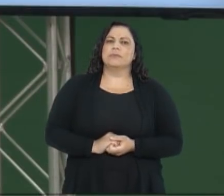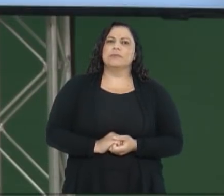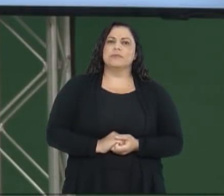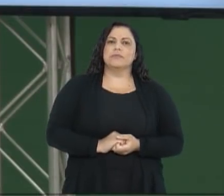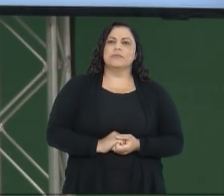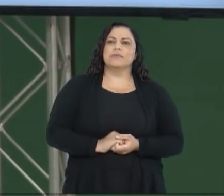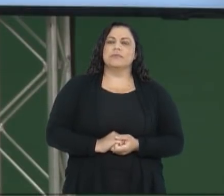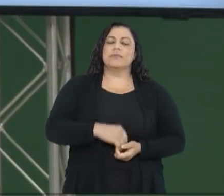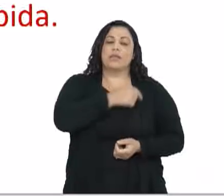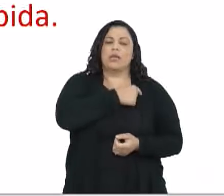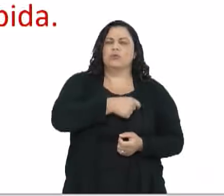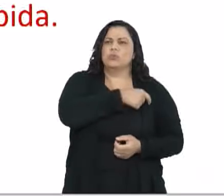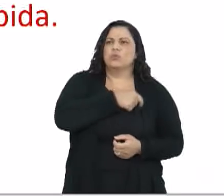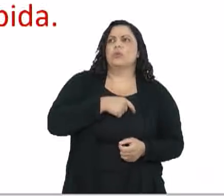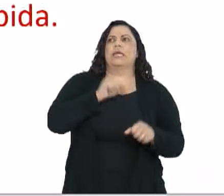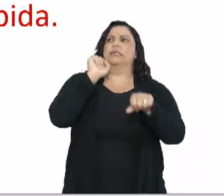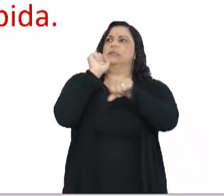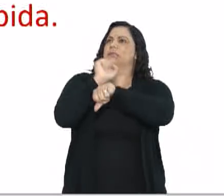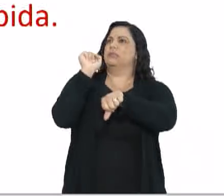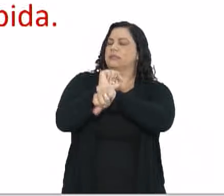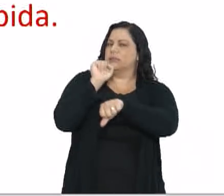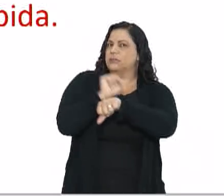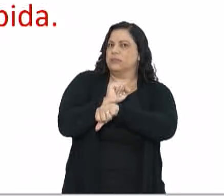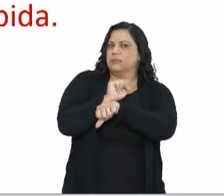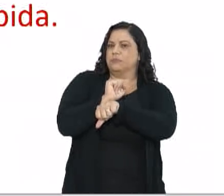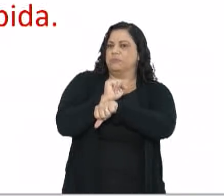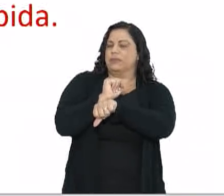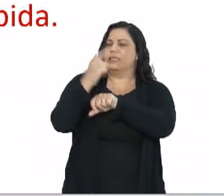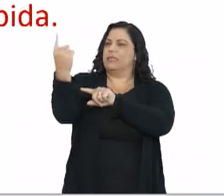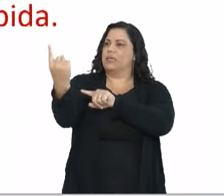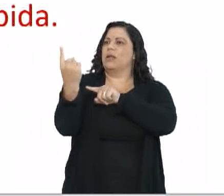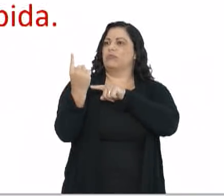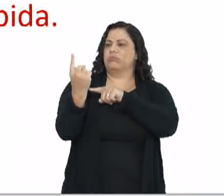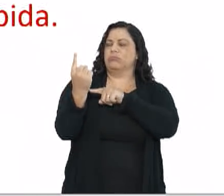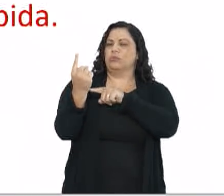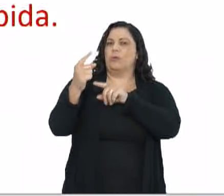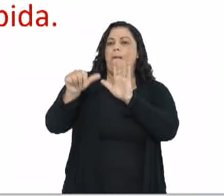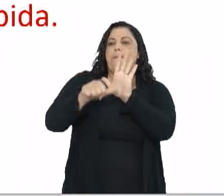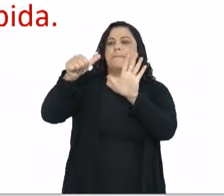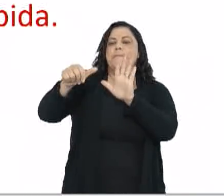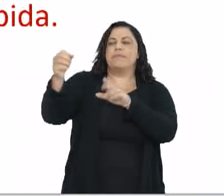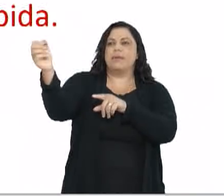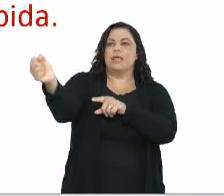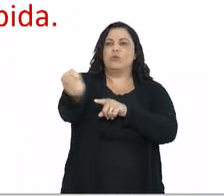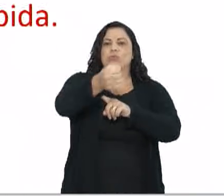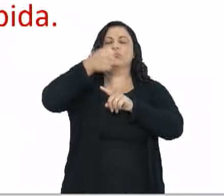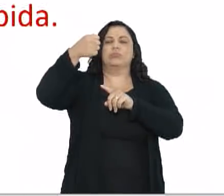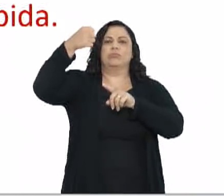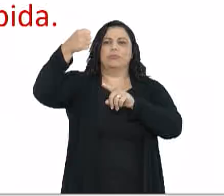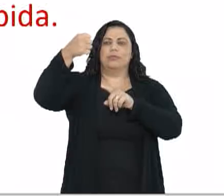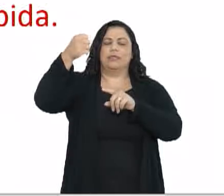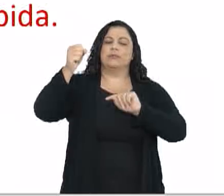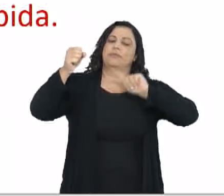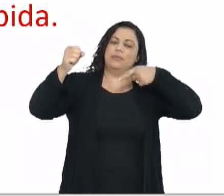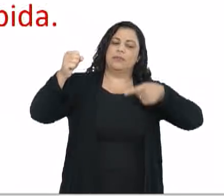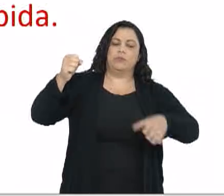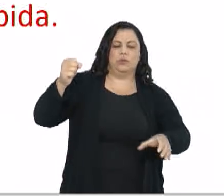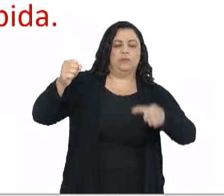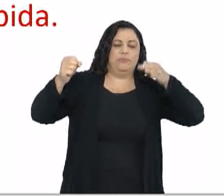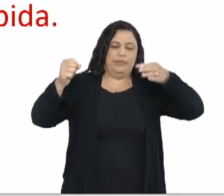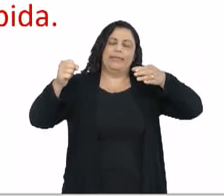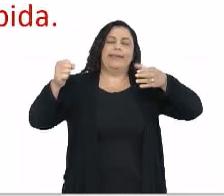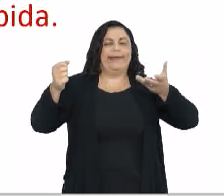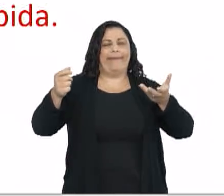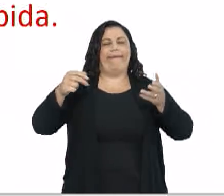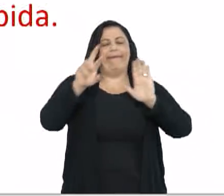Na Suécia, você deve aguardar o anfitrião fazer o primeiro brinde, né? Para depois pegar o copo com a bebida. Então,